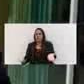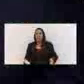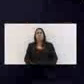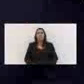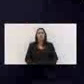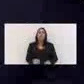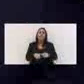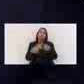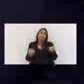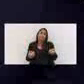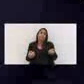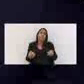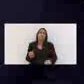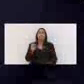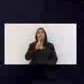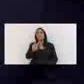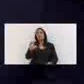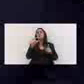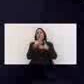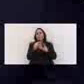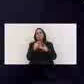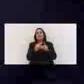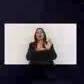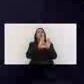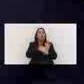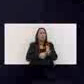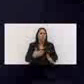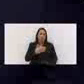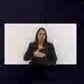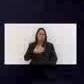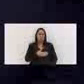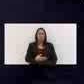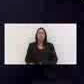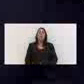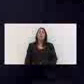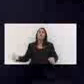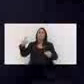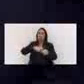Então, olha essa palavra, assalto. Eu gostaria que voltasse a outra foto, por favor.